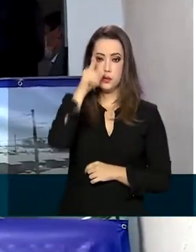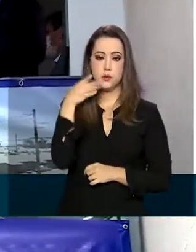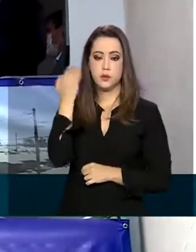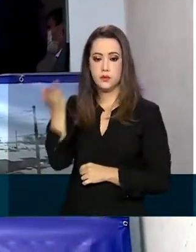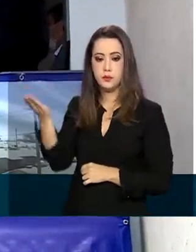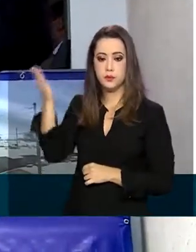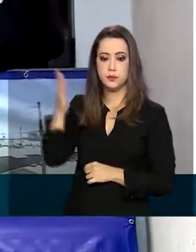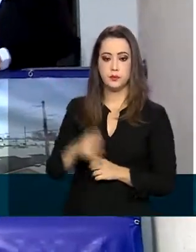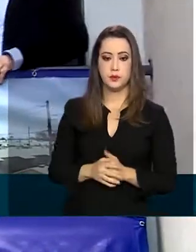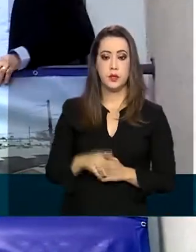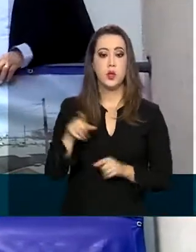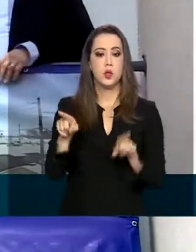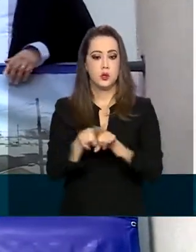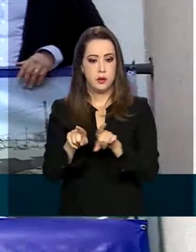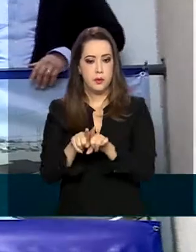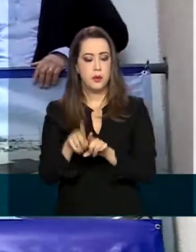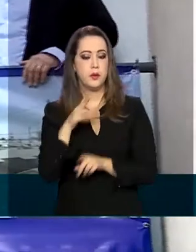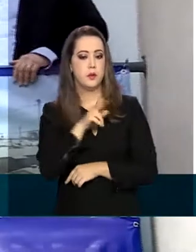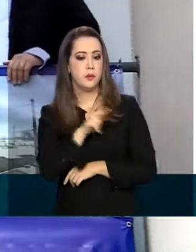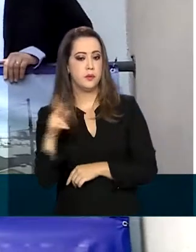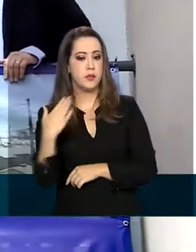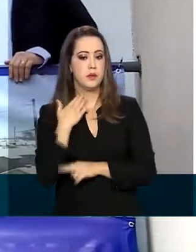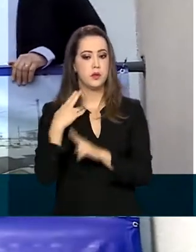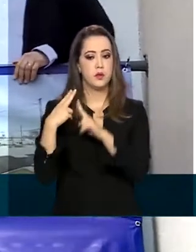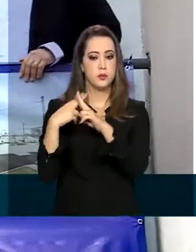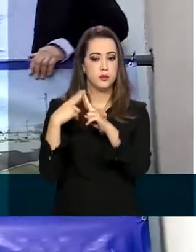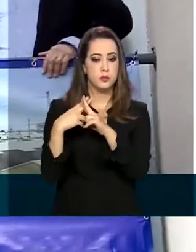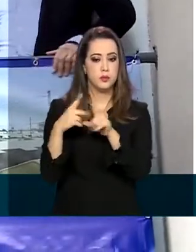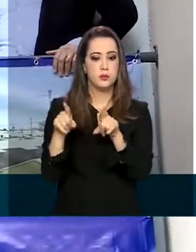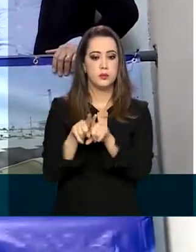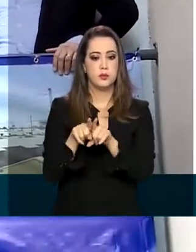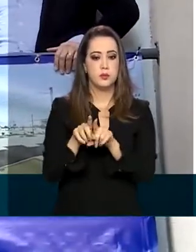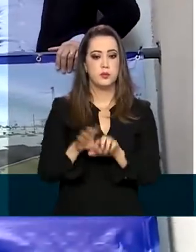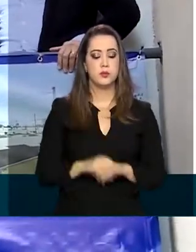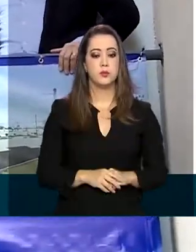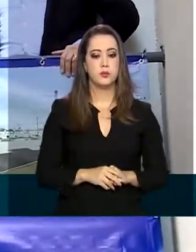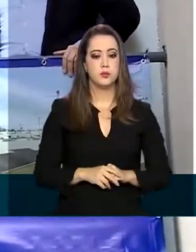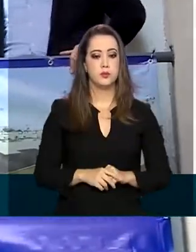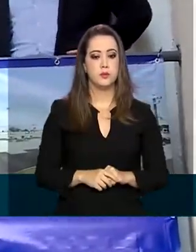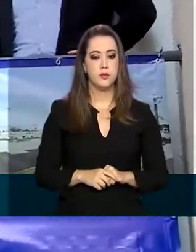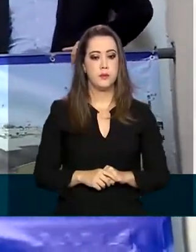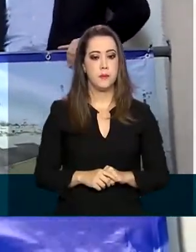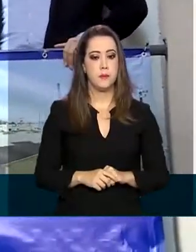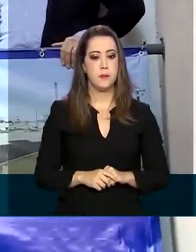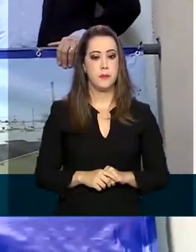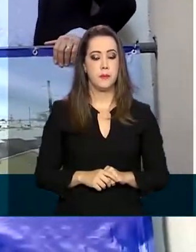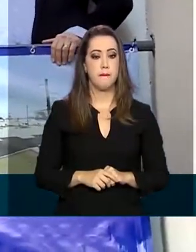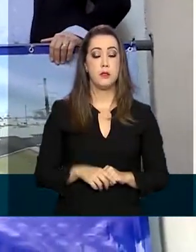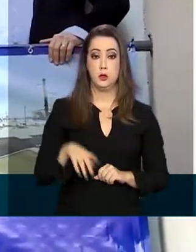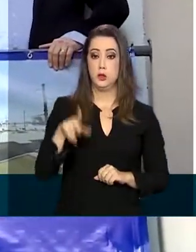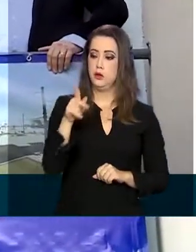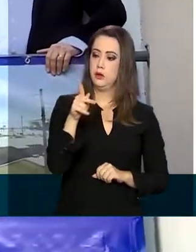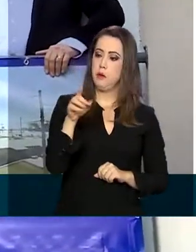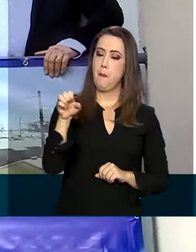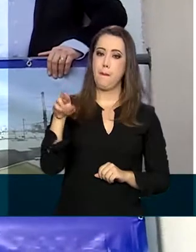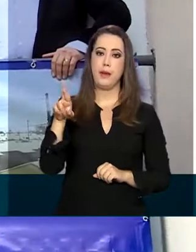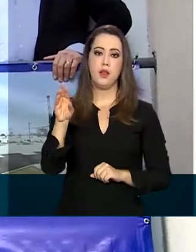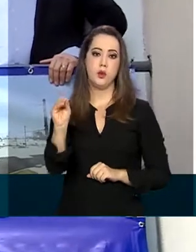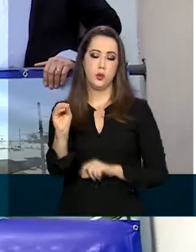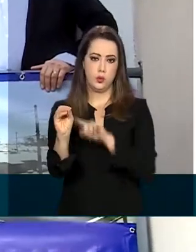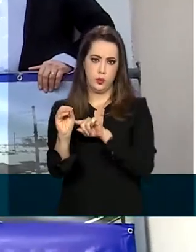O presidente da Caixa Econômica Federal, ao lado do presidente Jair Bolsonaro, Pedro Guimarães, o ministro